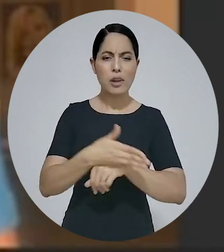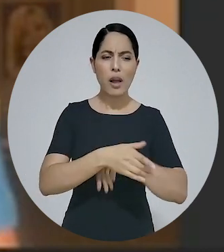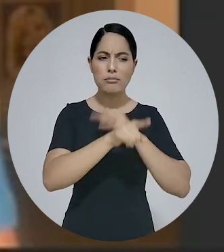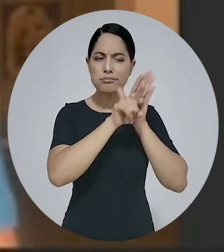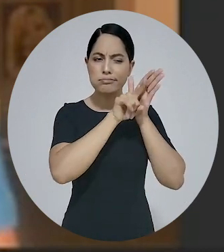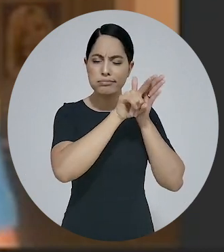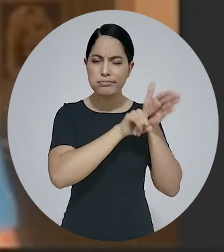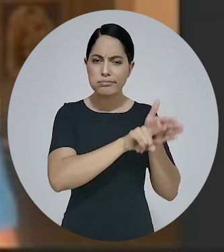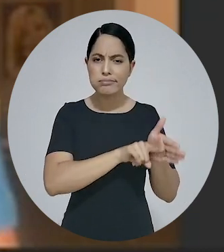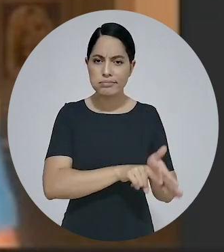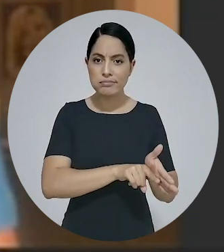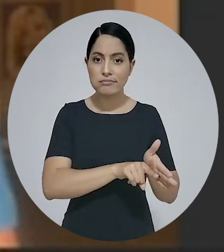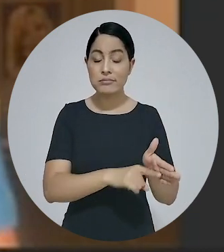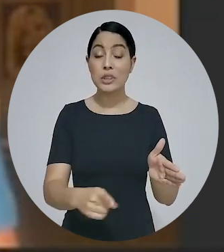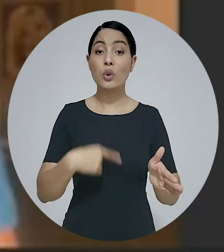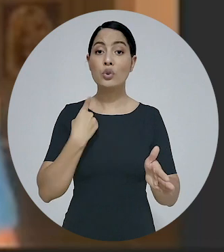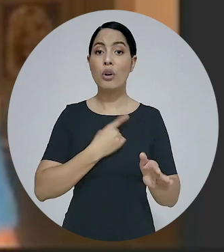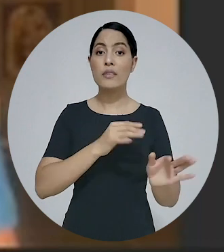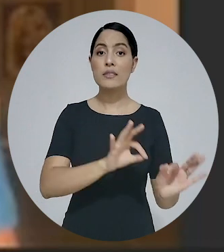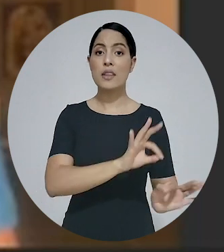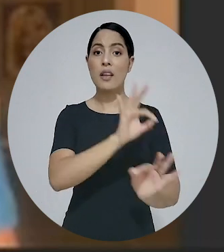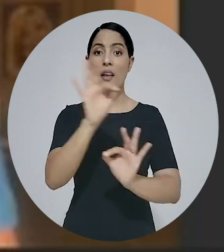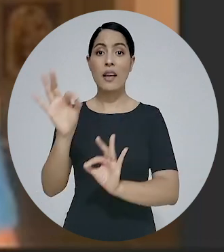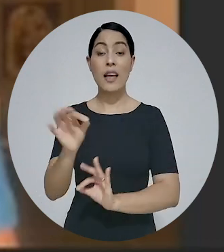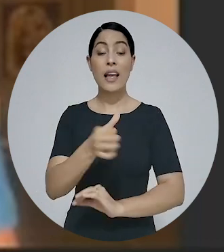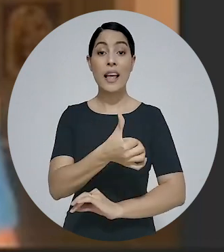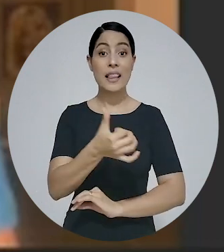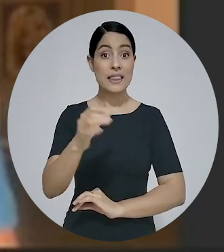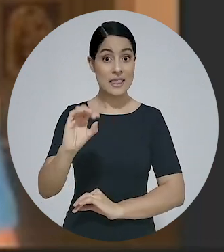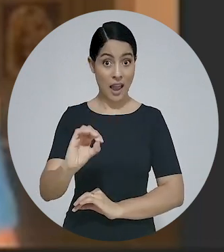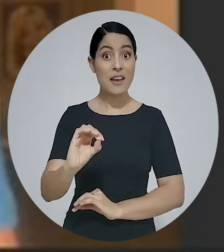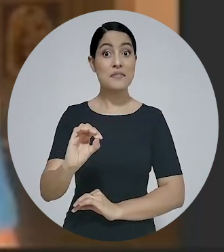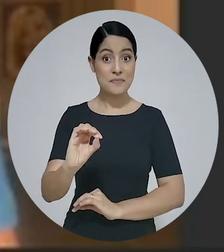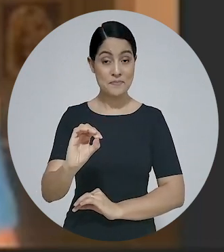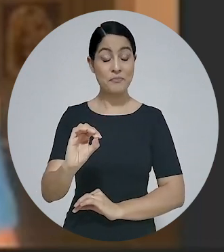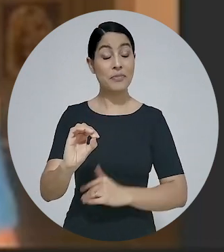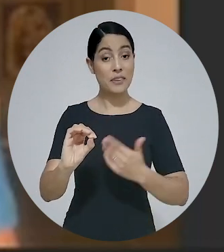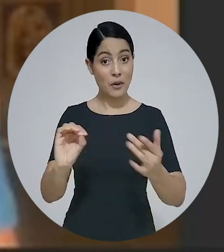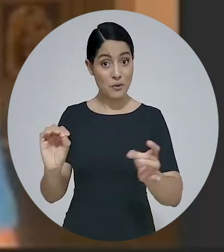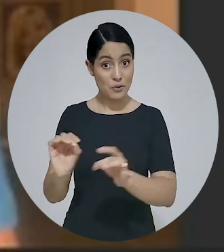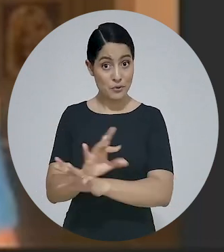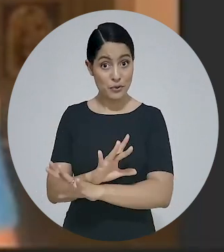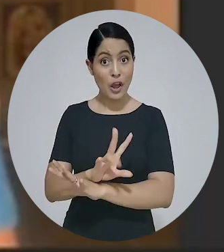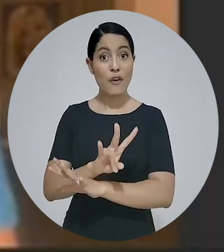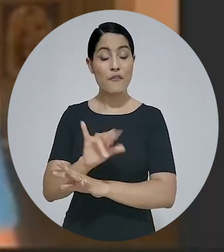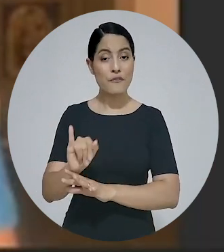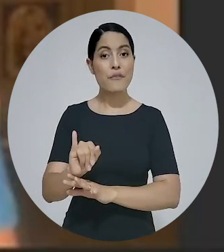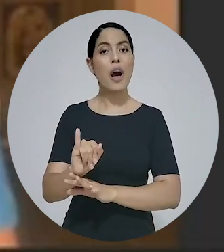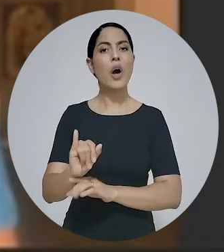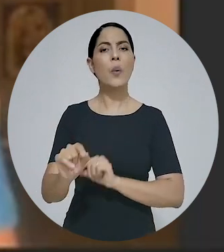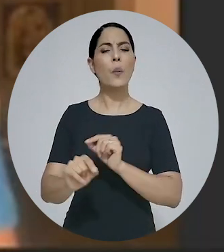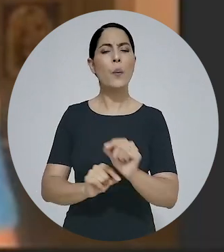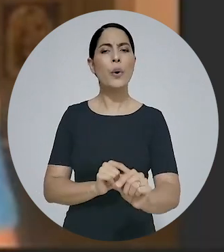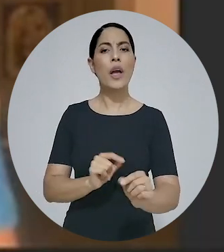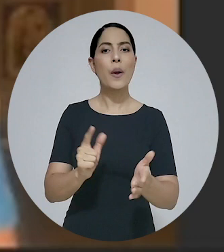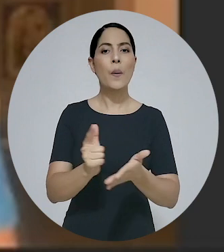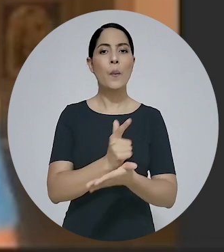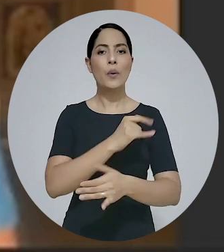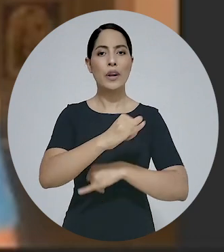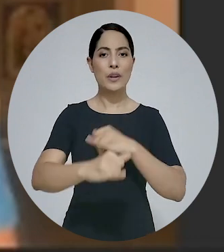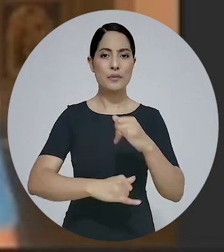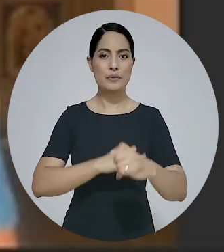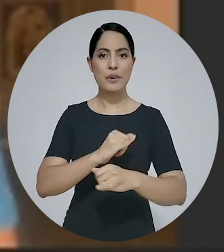que as pessoas possam consultar. E, ao final dessas 10 edições, a ideia é a gente entregar para os participantes